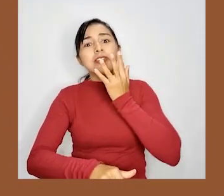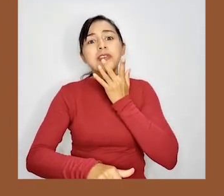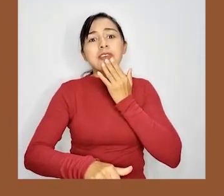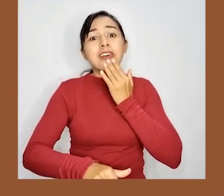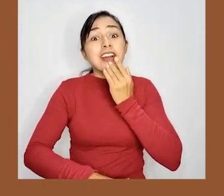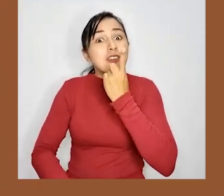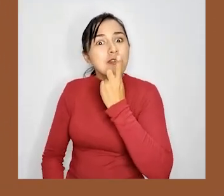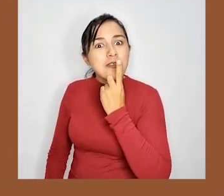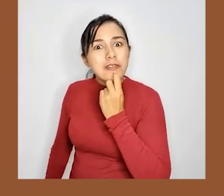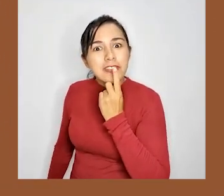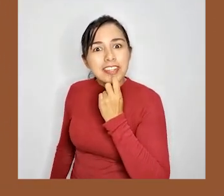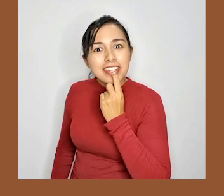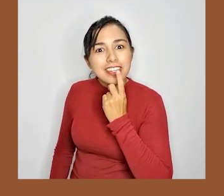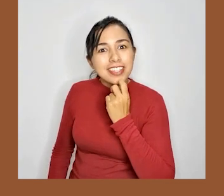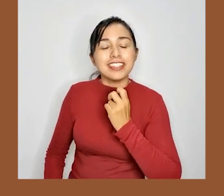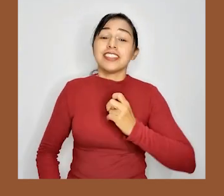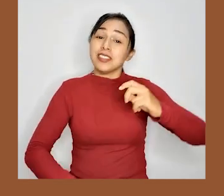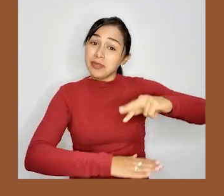vermelho.